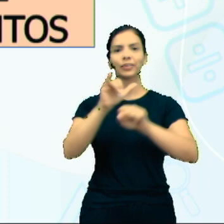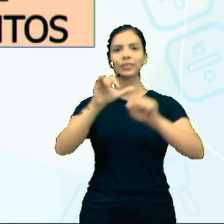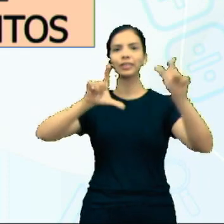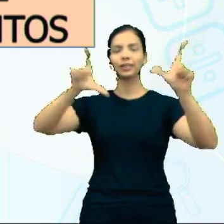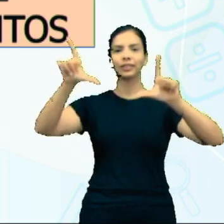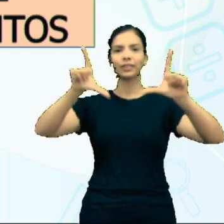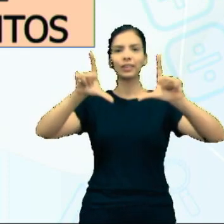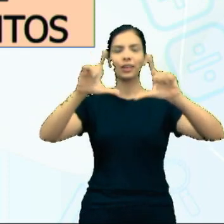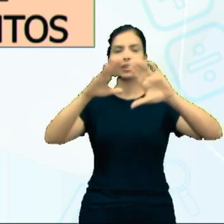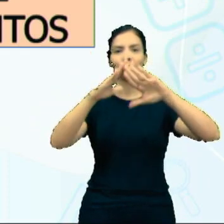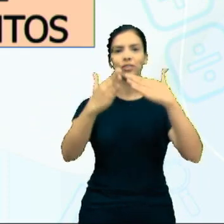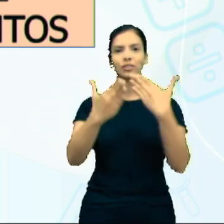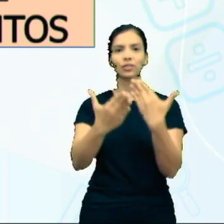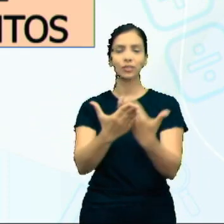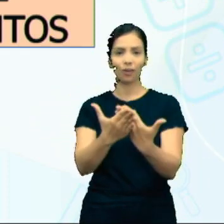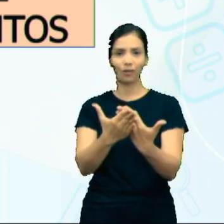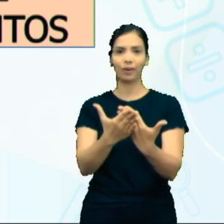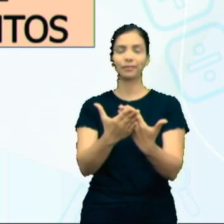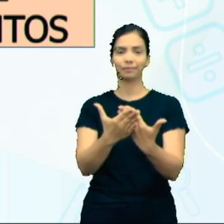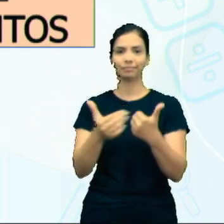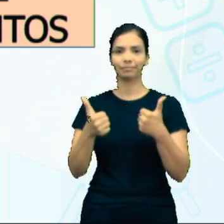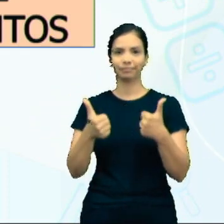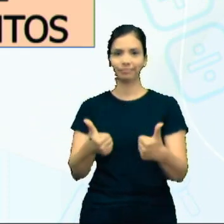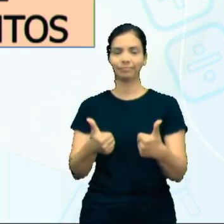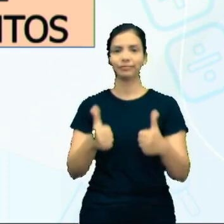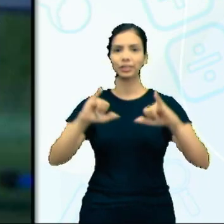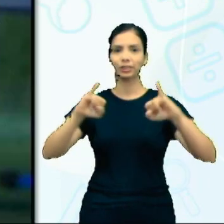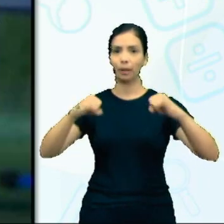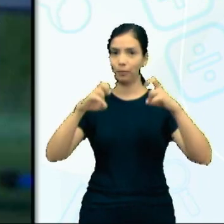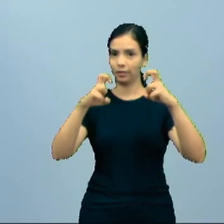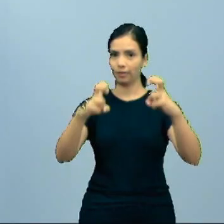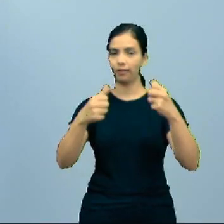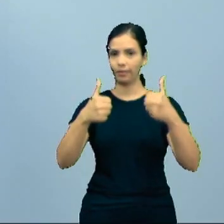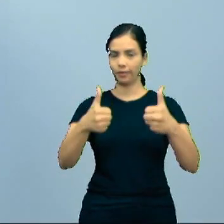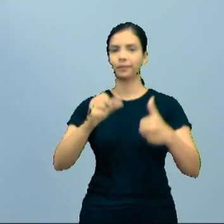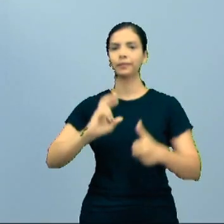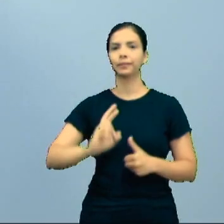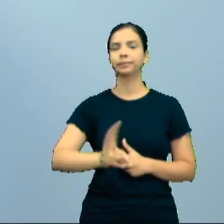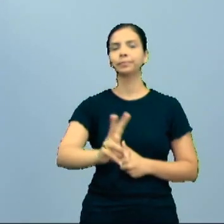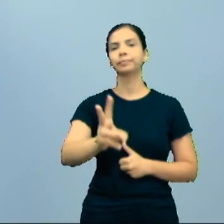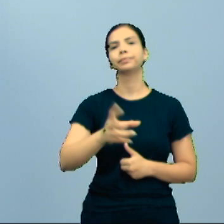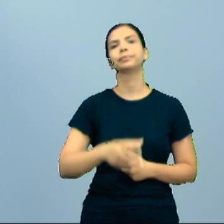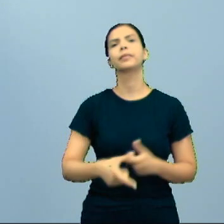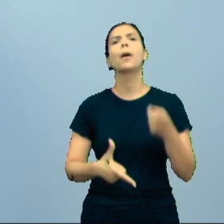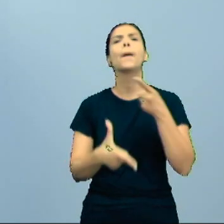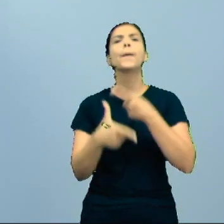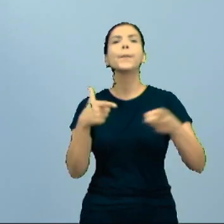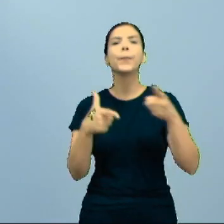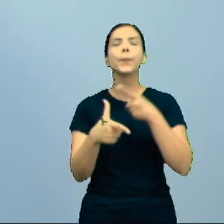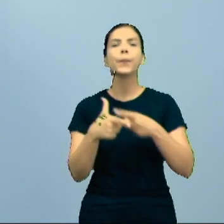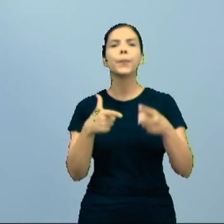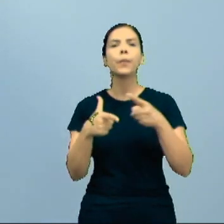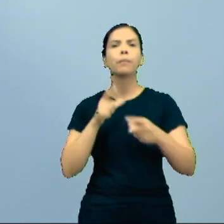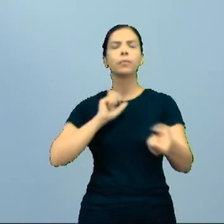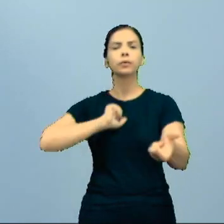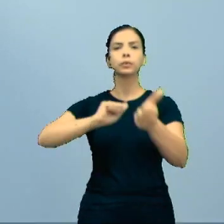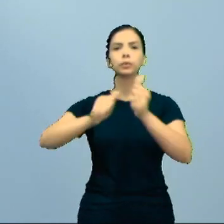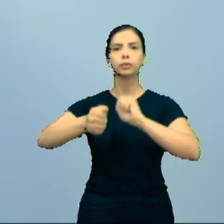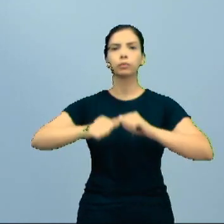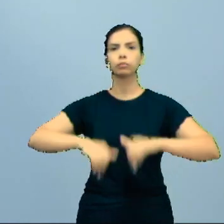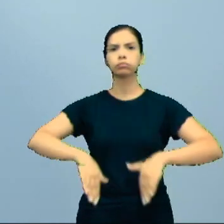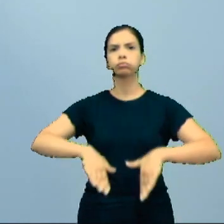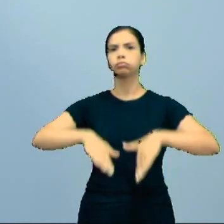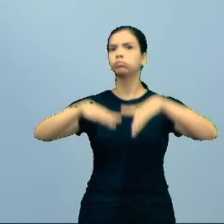para refrescar a memória. Beleza? Então vamos seguir. Bom, um problema do esporte de alto rendimento é a